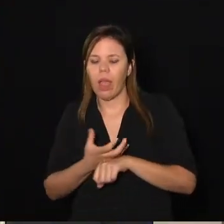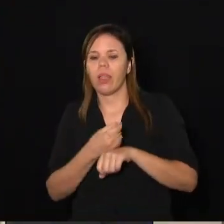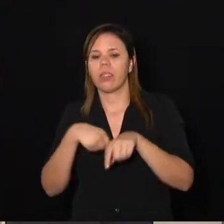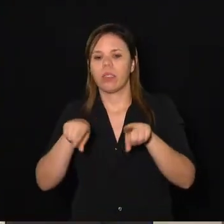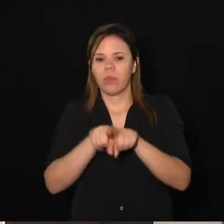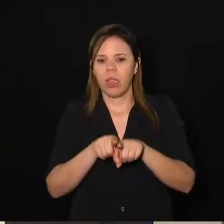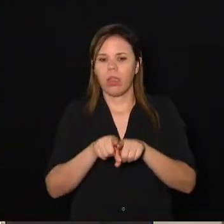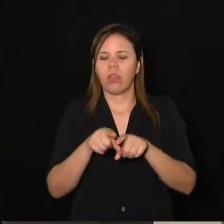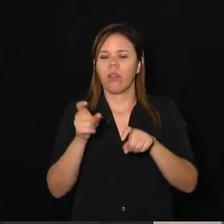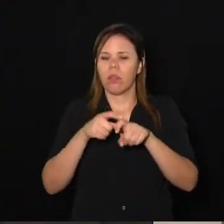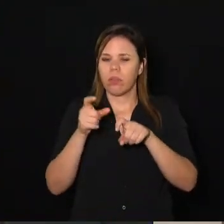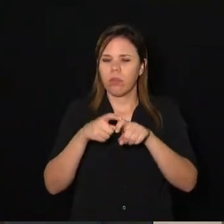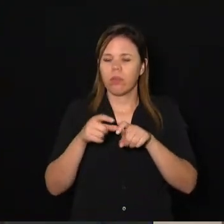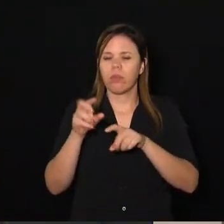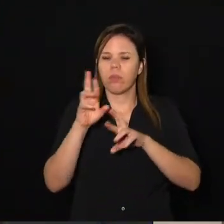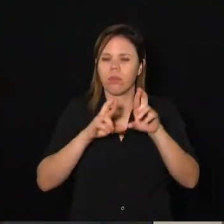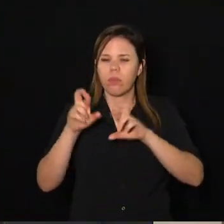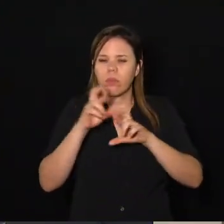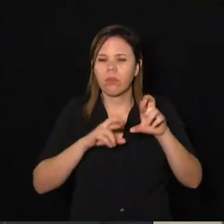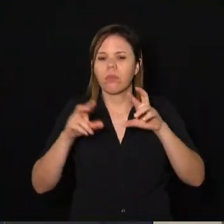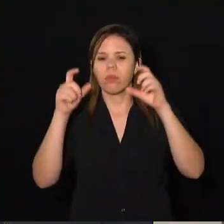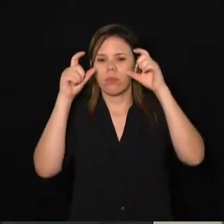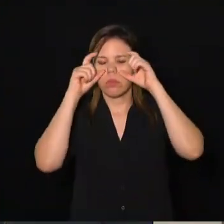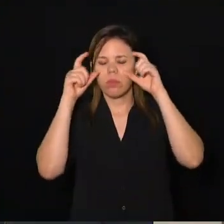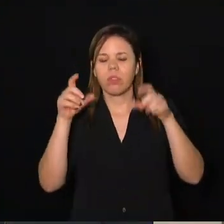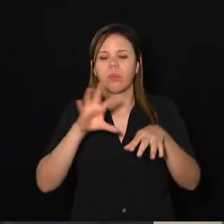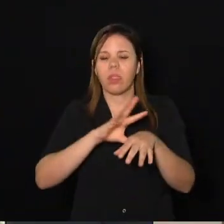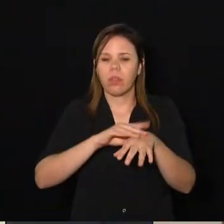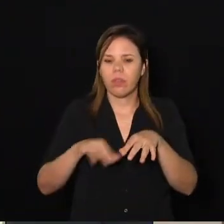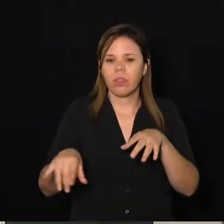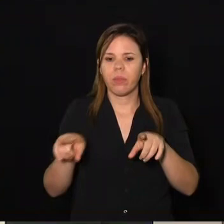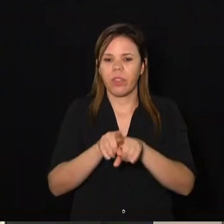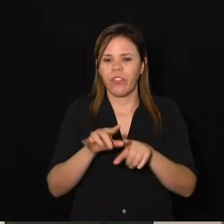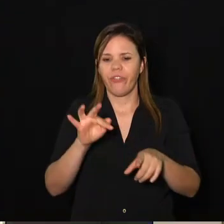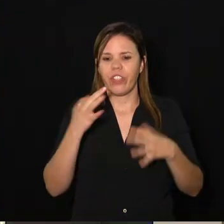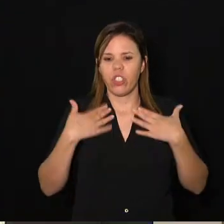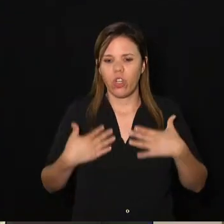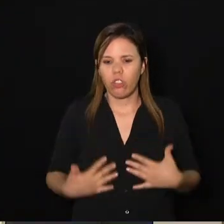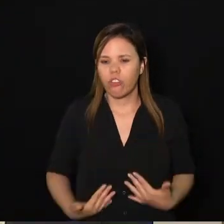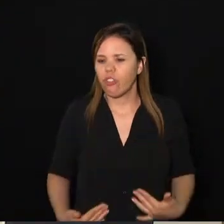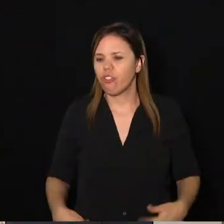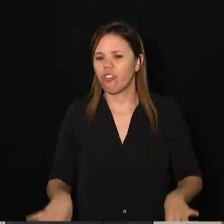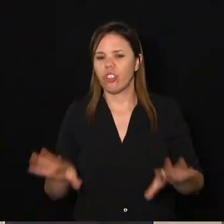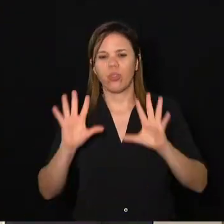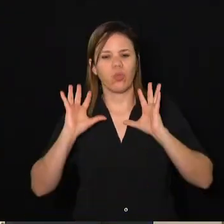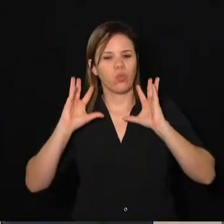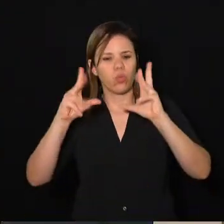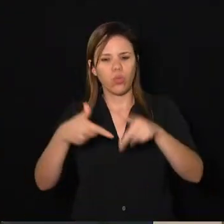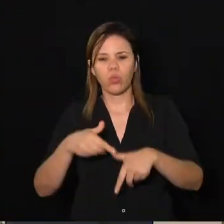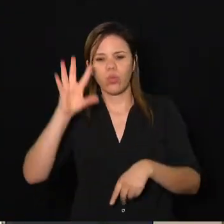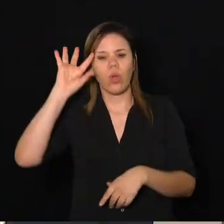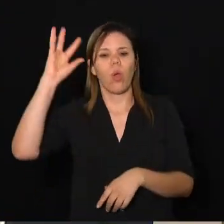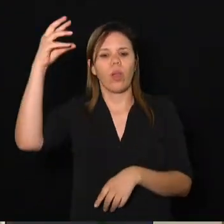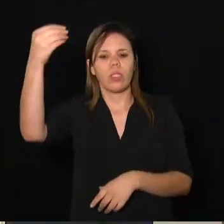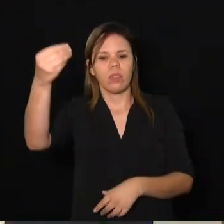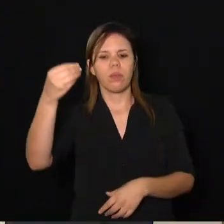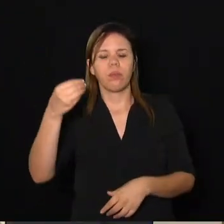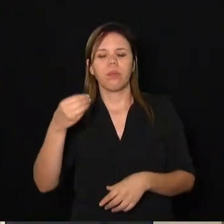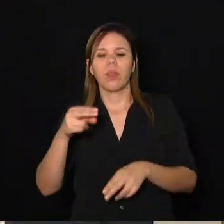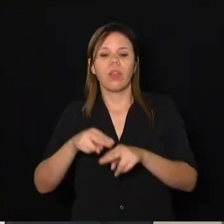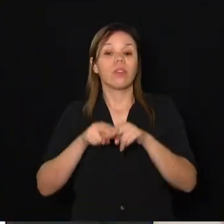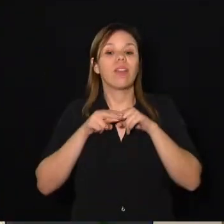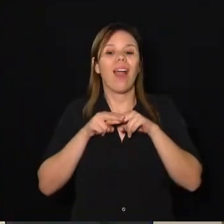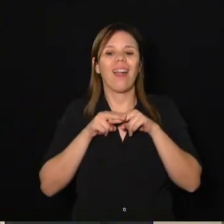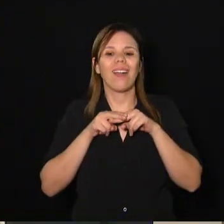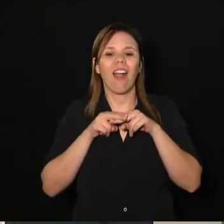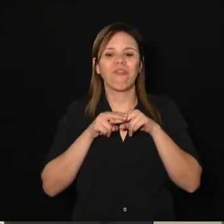ocular bioquímica da visão fisiologia patologia tudo isso para ter conhecimento de causa a